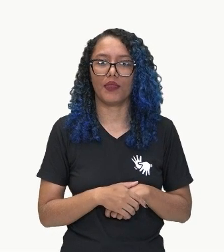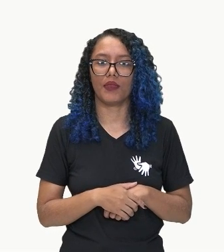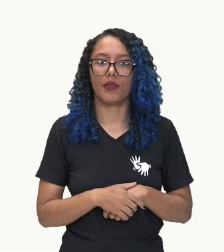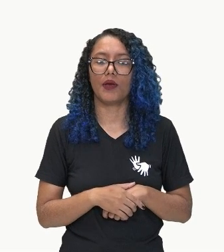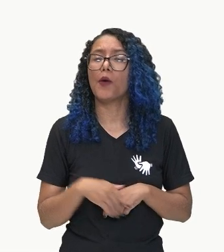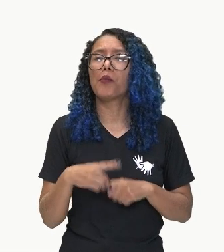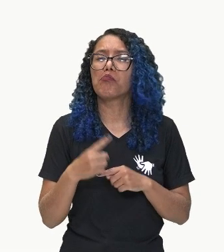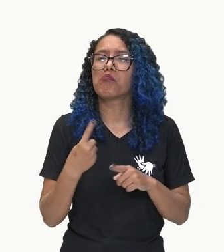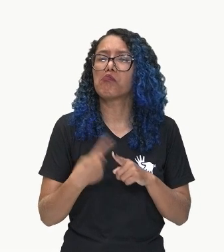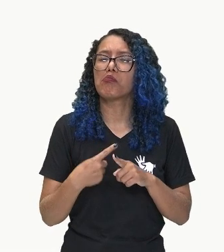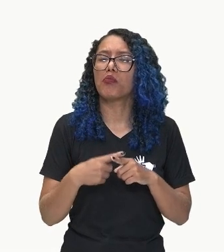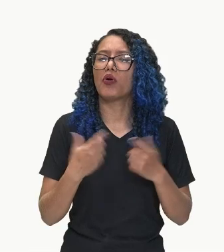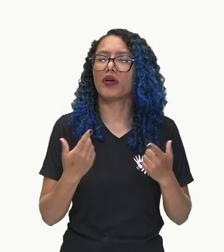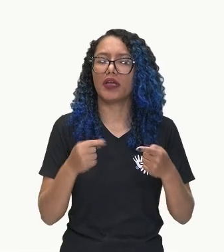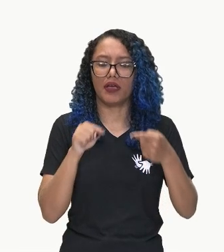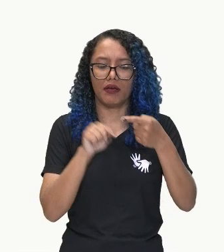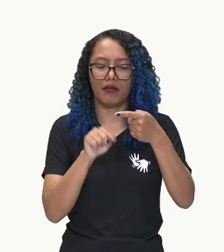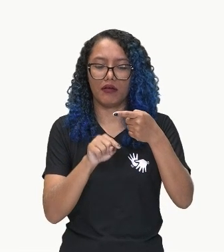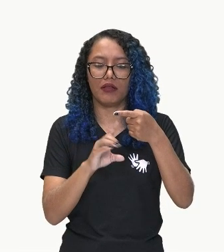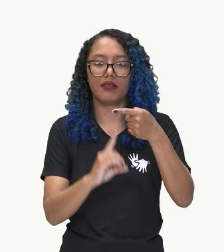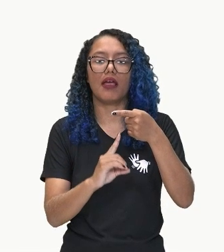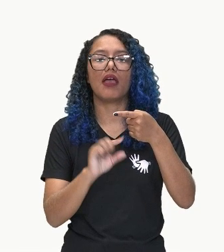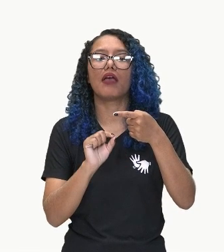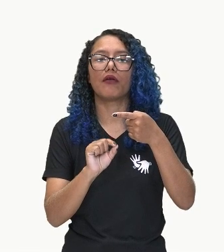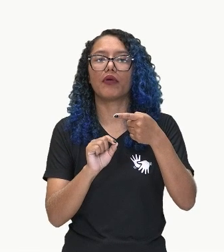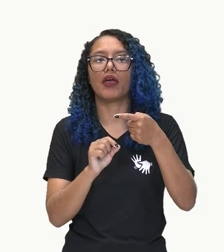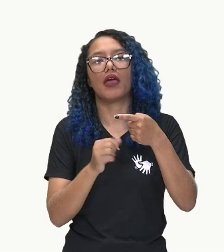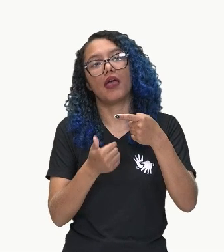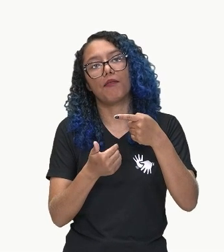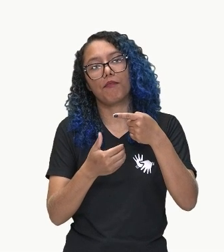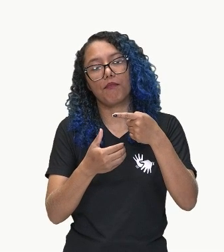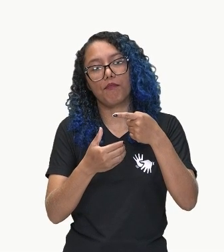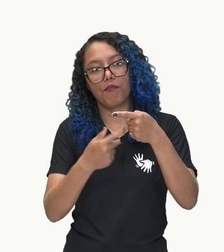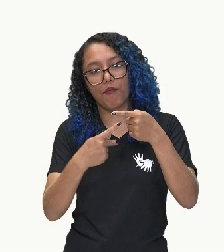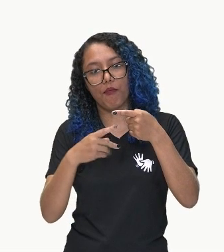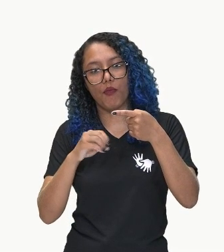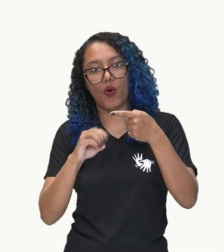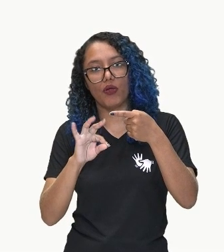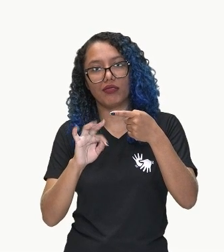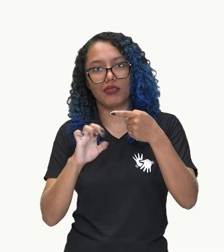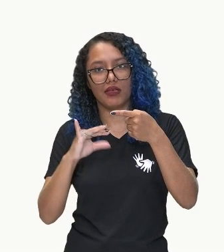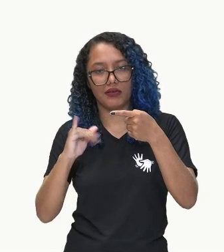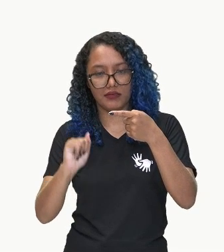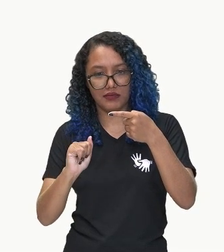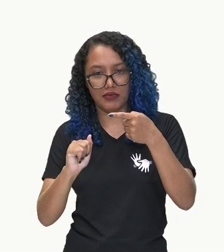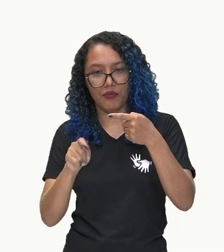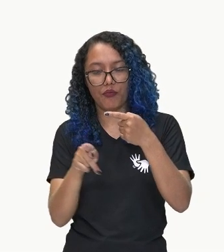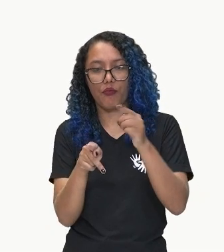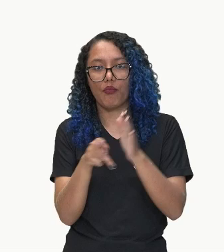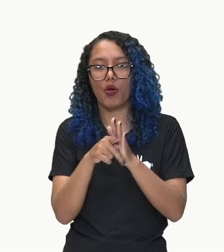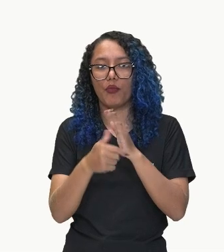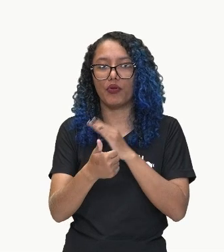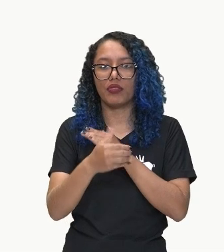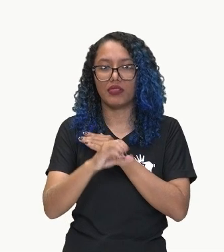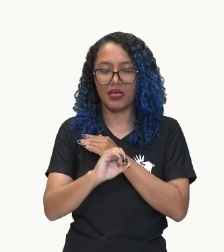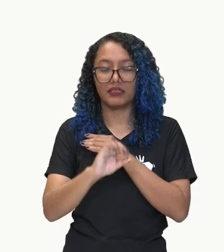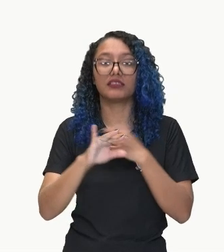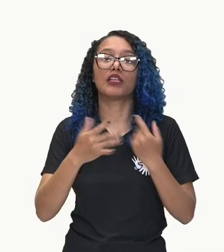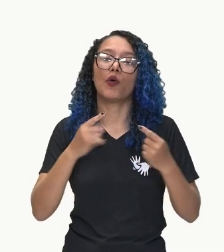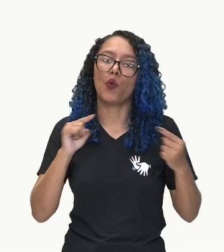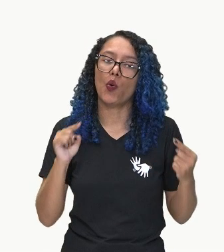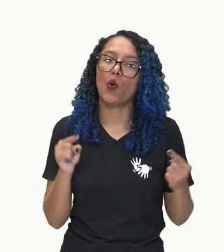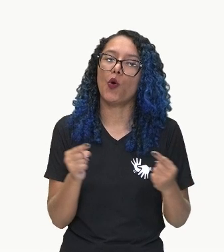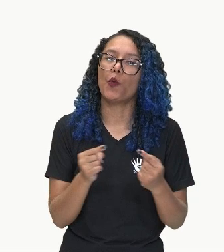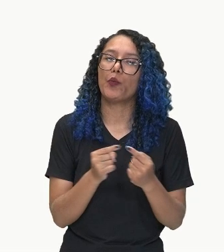uma potência de 10. Como ele é uma potência de 10, isso daí é a característica